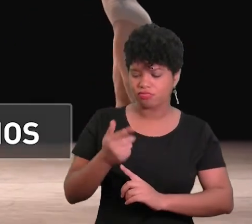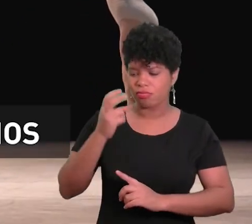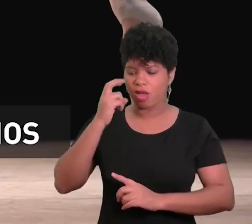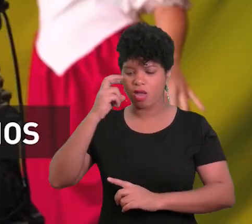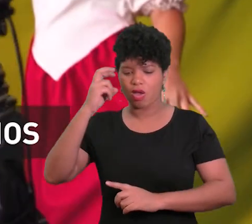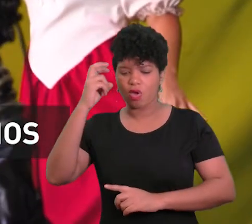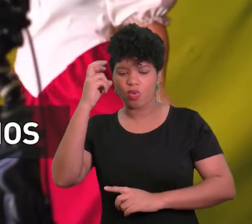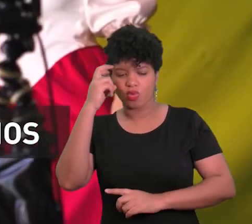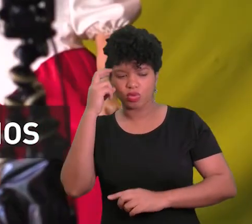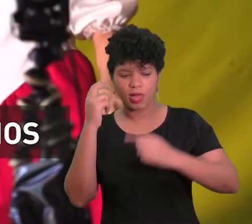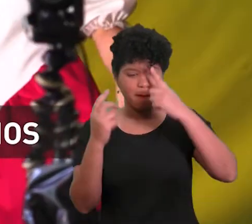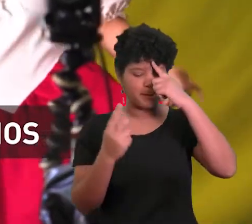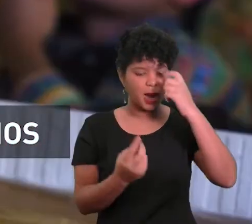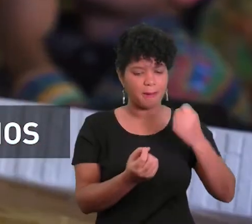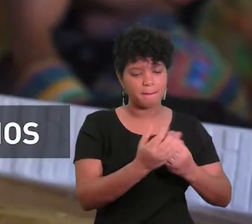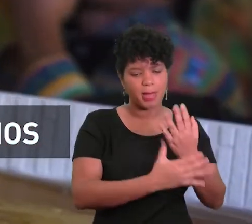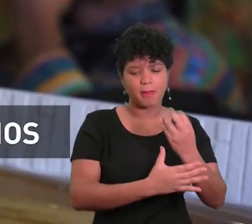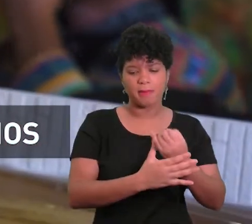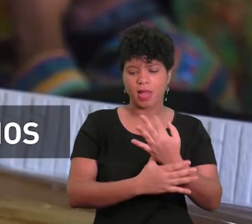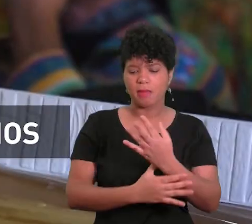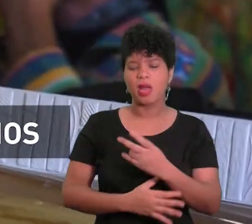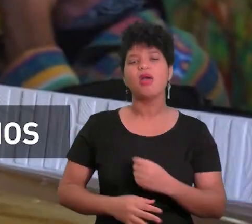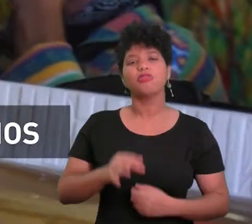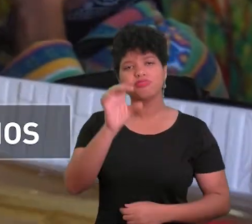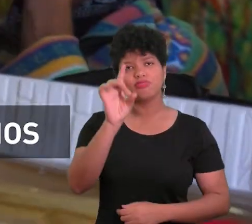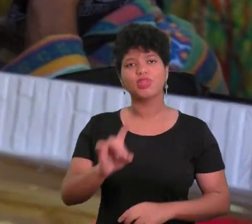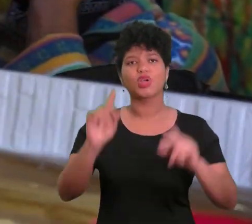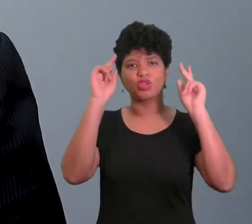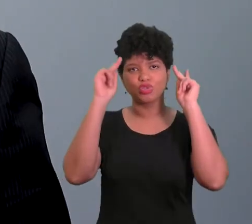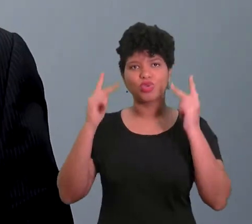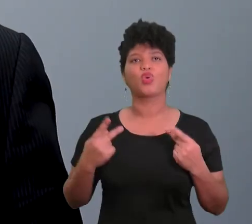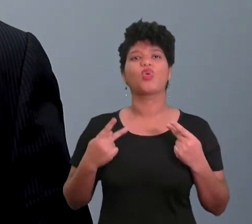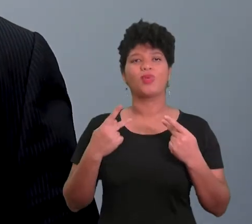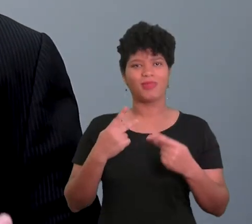cultura, criatividade e direitos humanos.